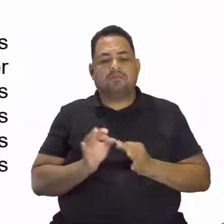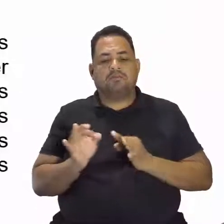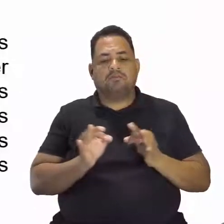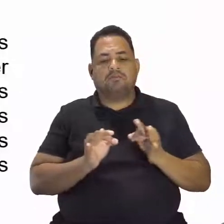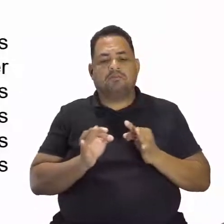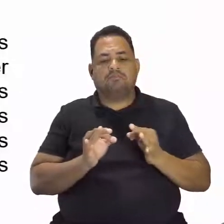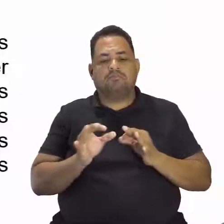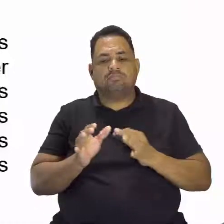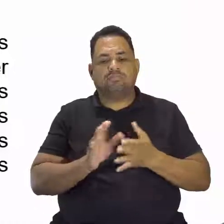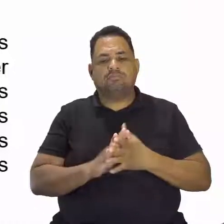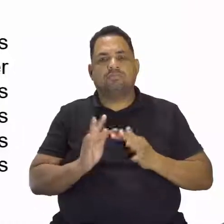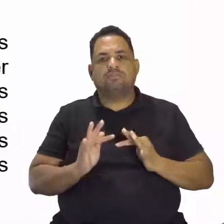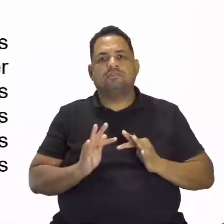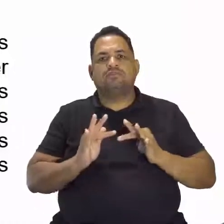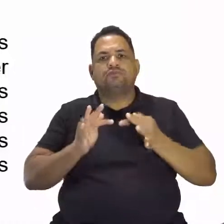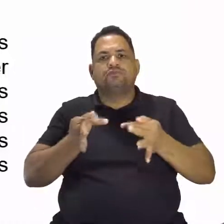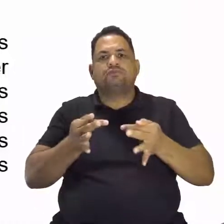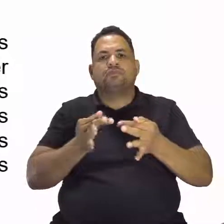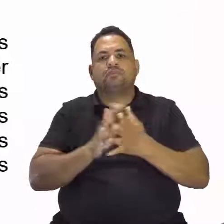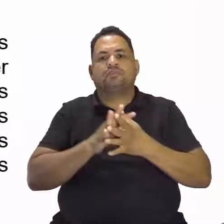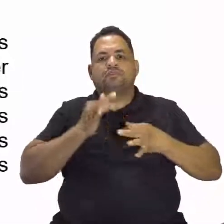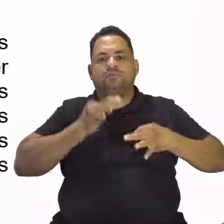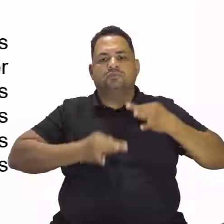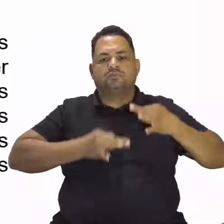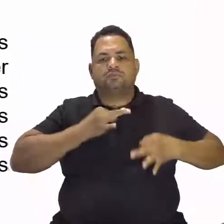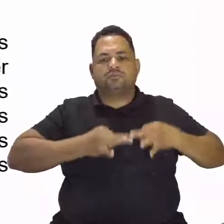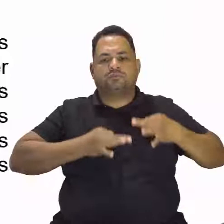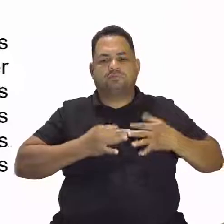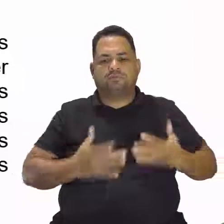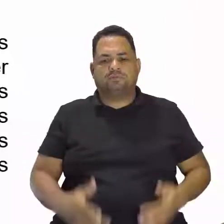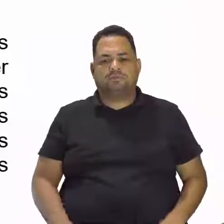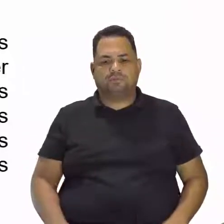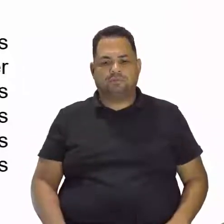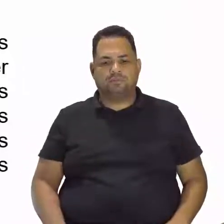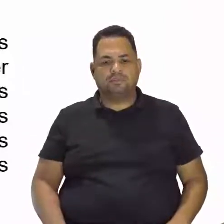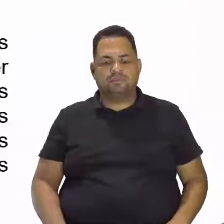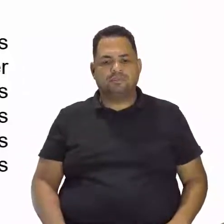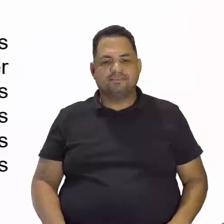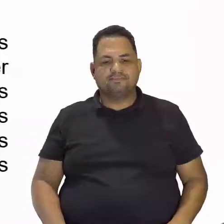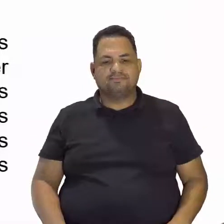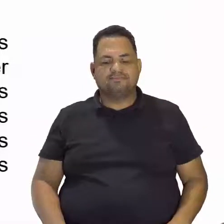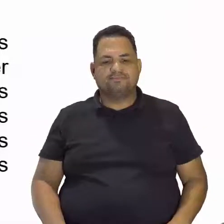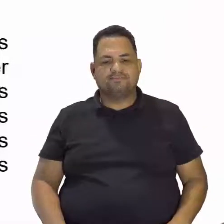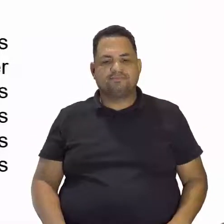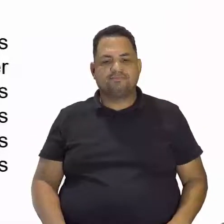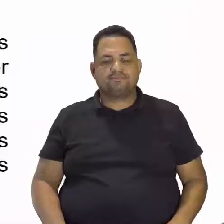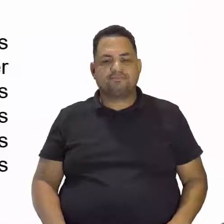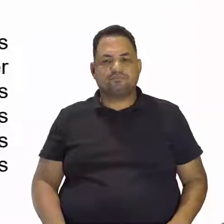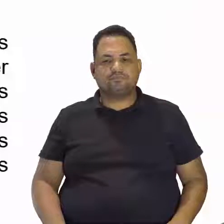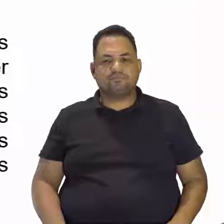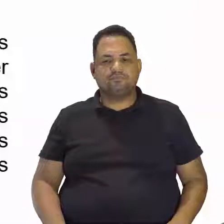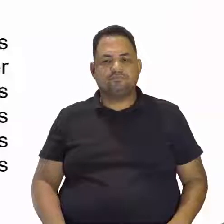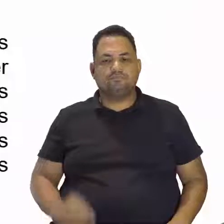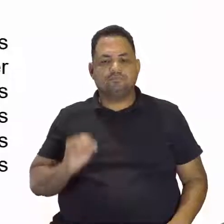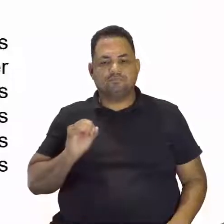populações tradicionais, dos grupos humanos que compõem essa região, que é a região amazônica,